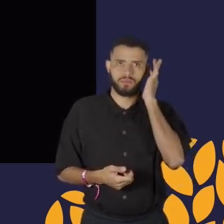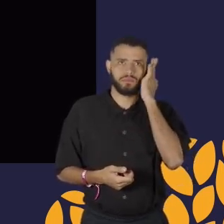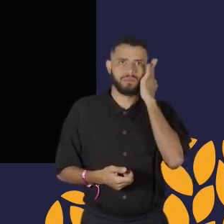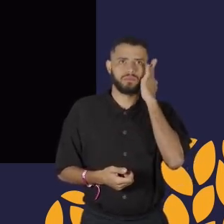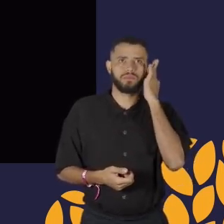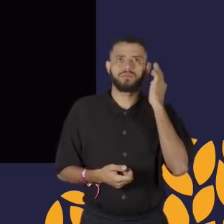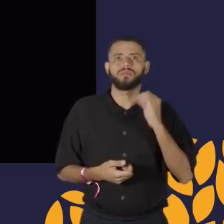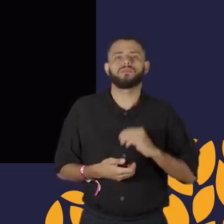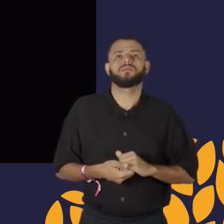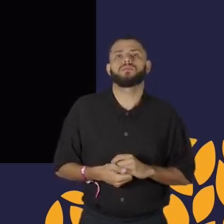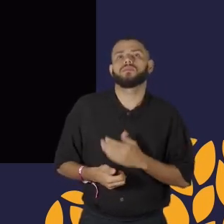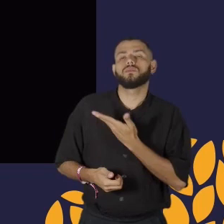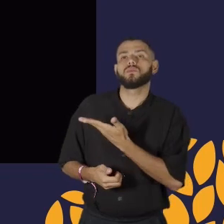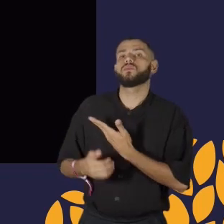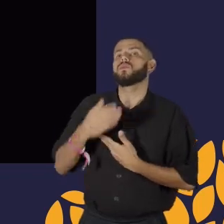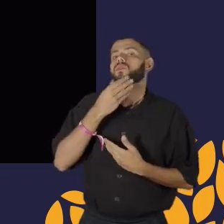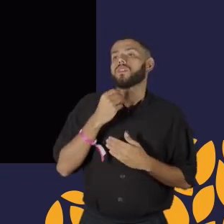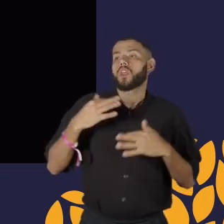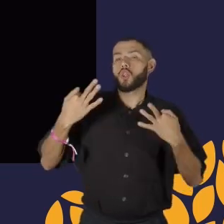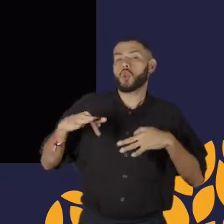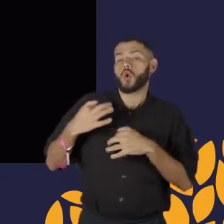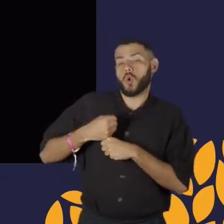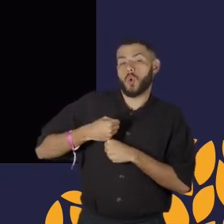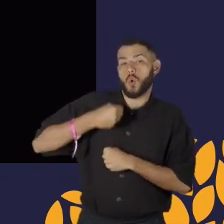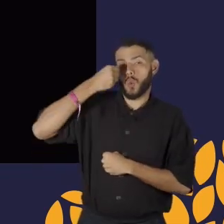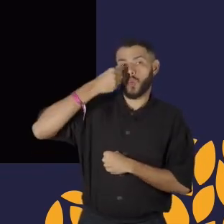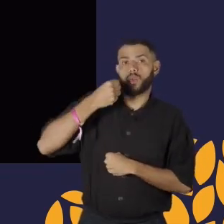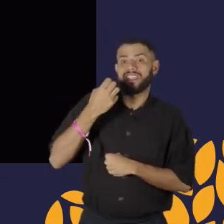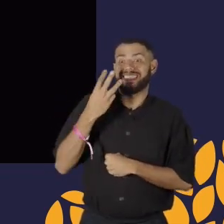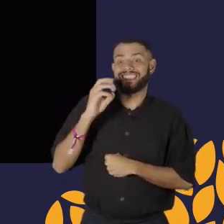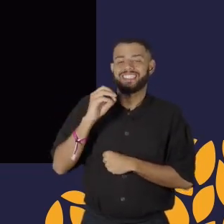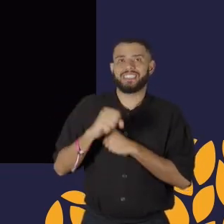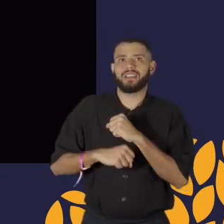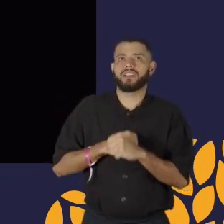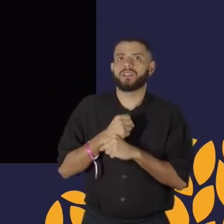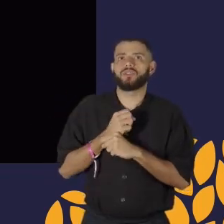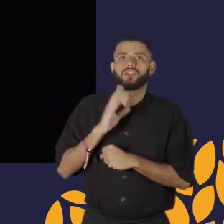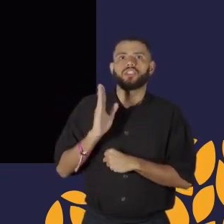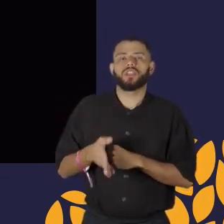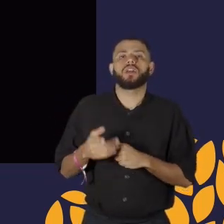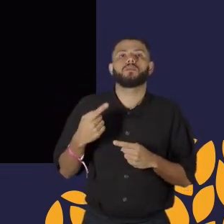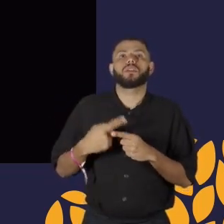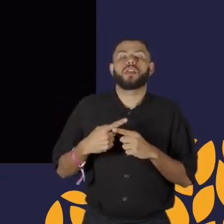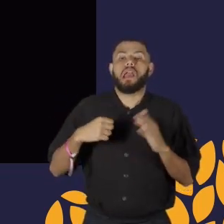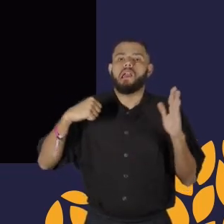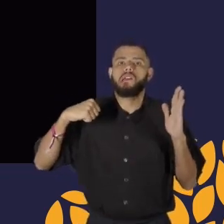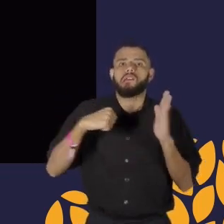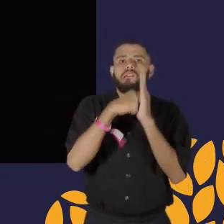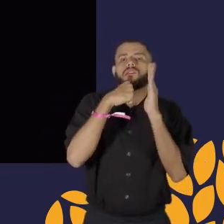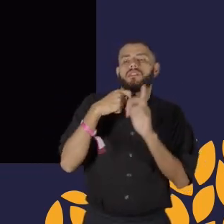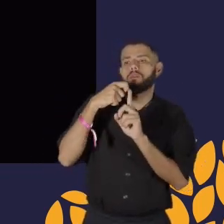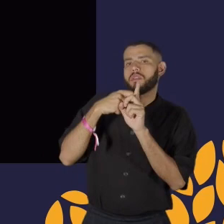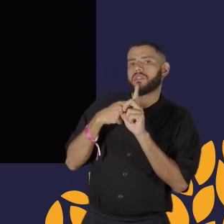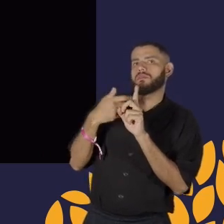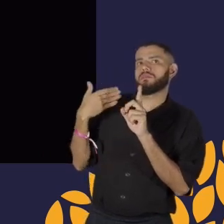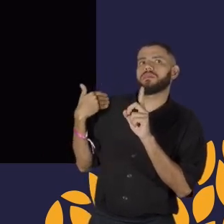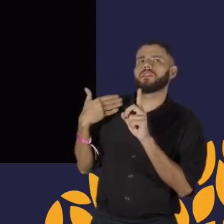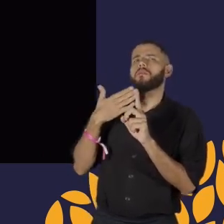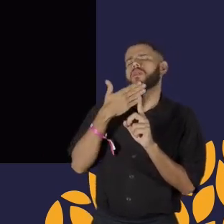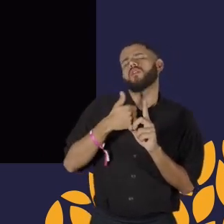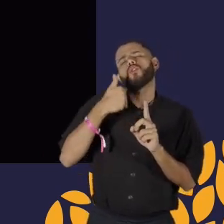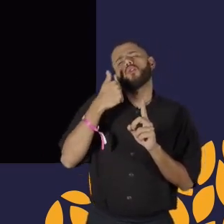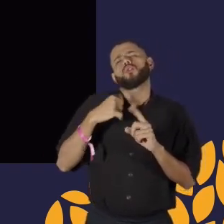Han Gottlieb sofre de dores na coluna há mais de 30 anos. Um acidente há alguns meses agravou o sofrimento. A